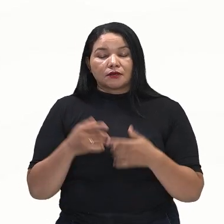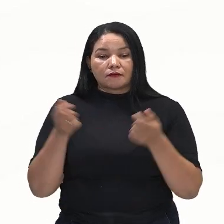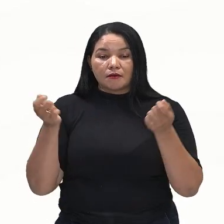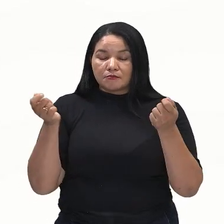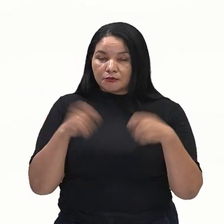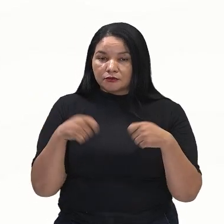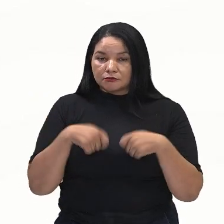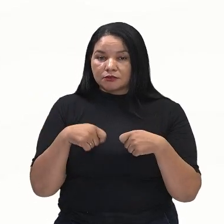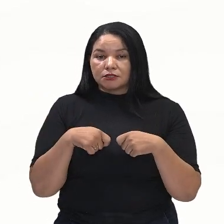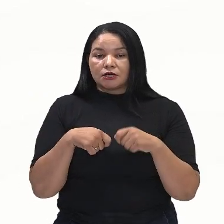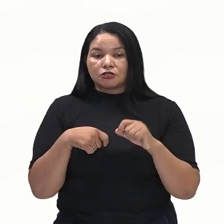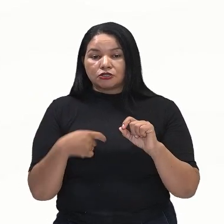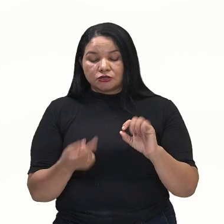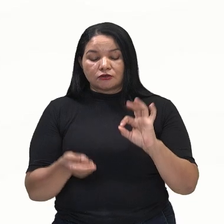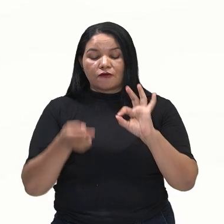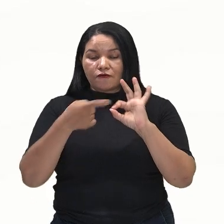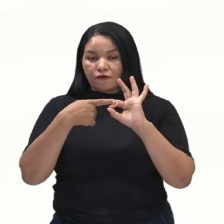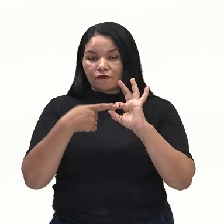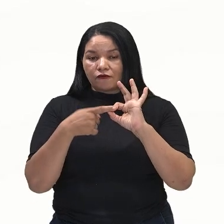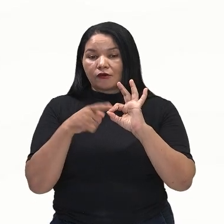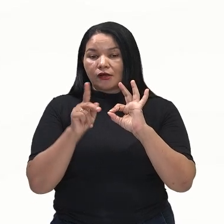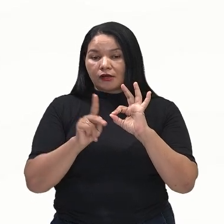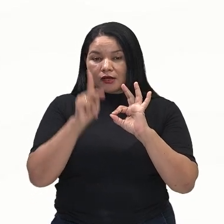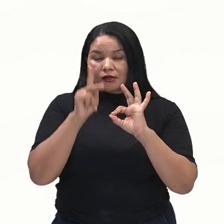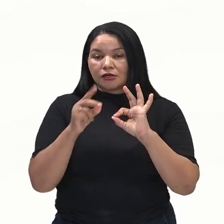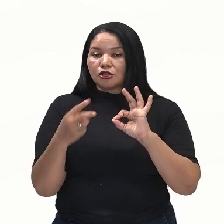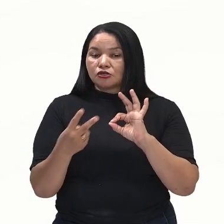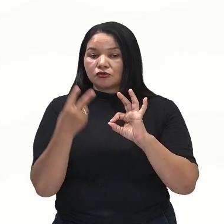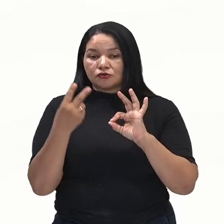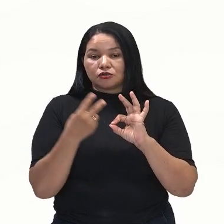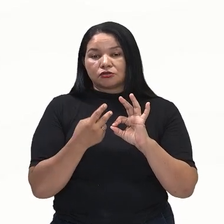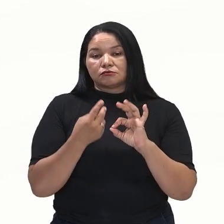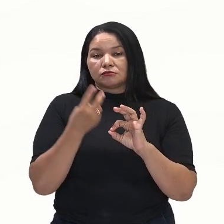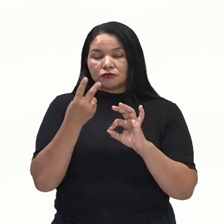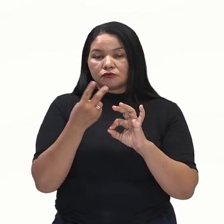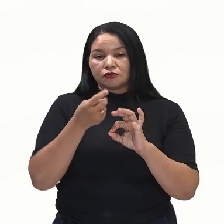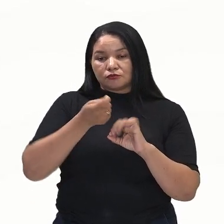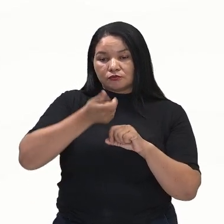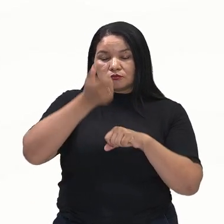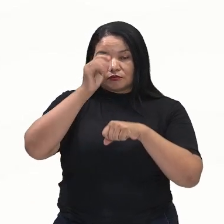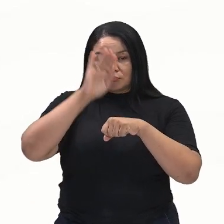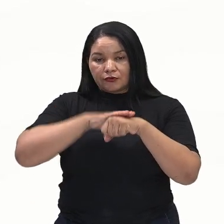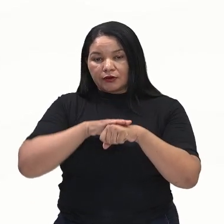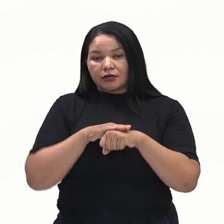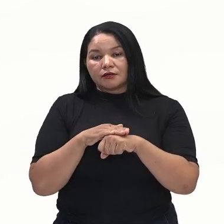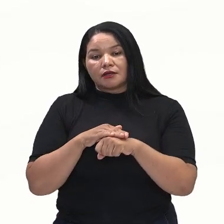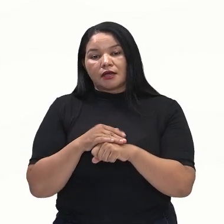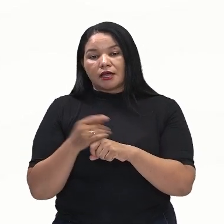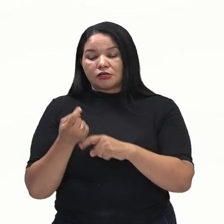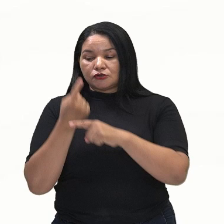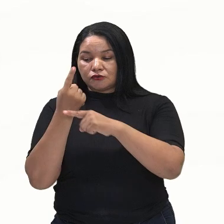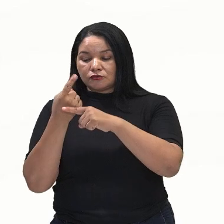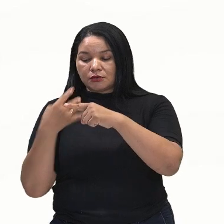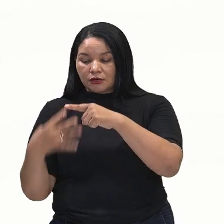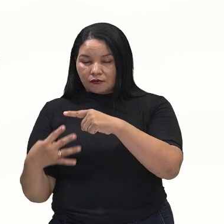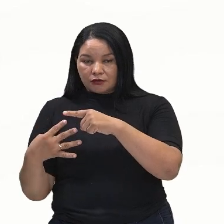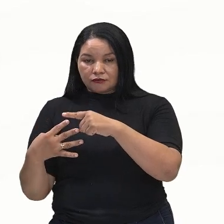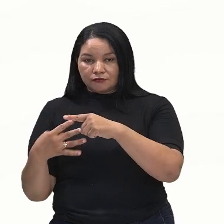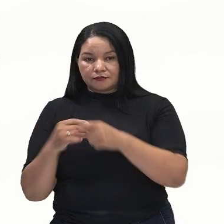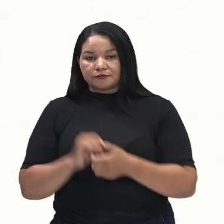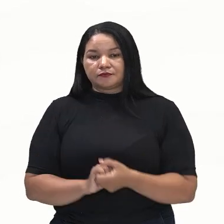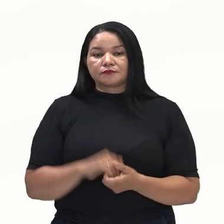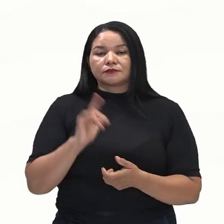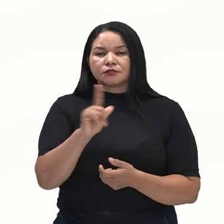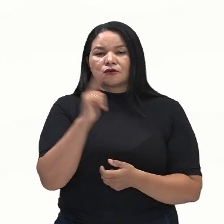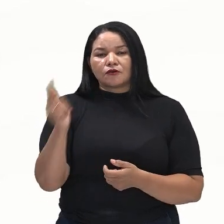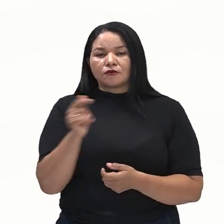obter a face cara 2 vezes no lançamento de 2 moedas é de 1 para 4, tá bom? Vamos ver aqui mais um exemplo